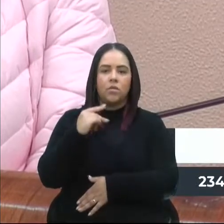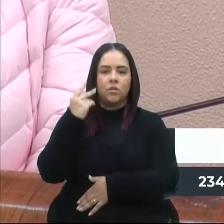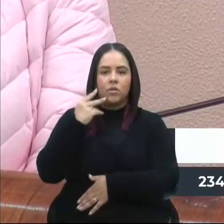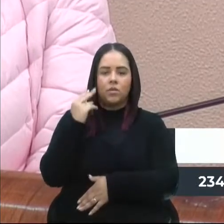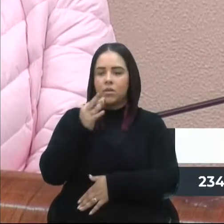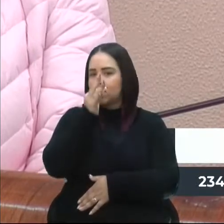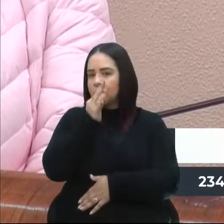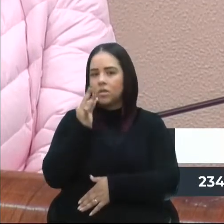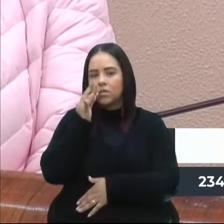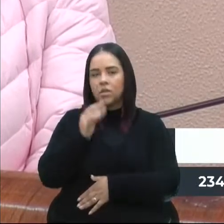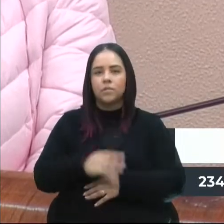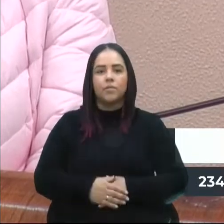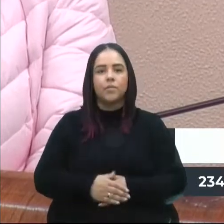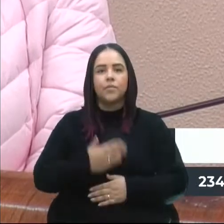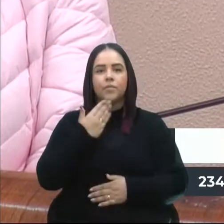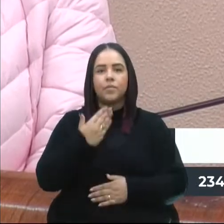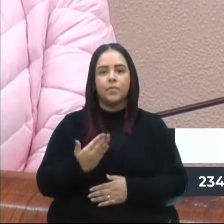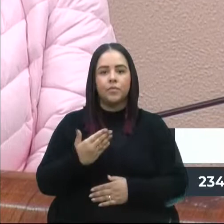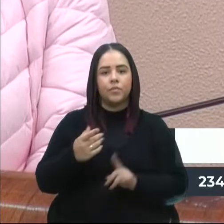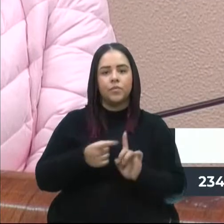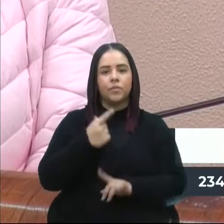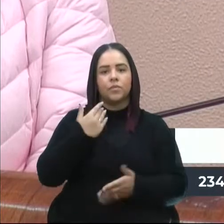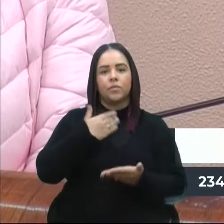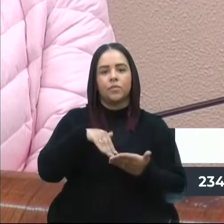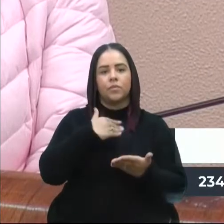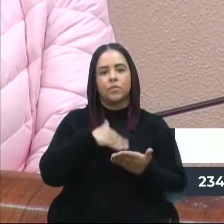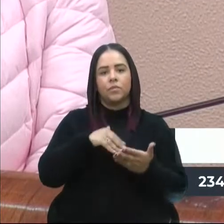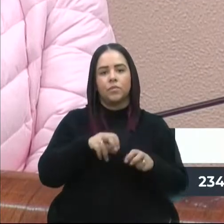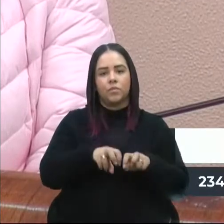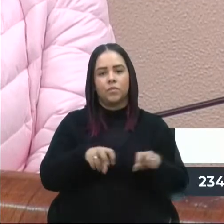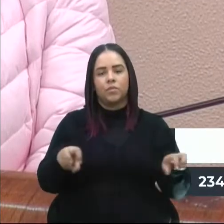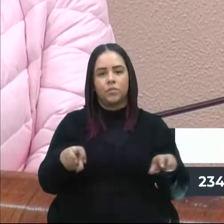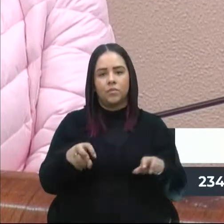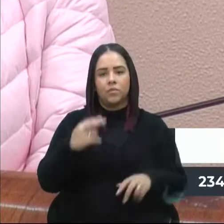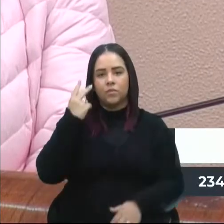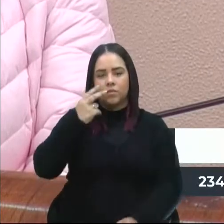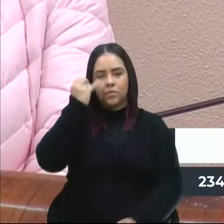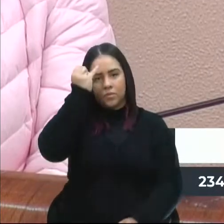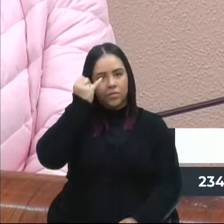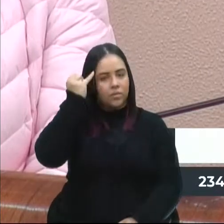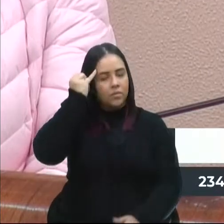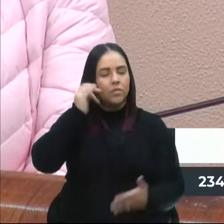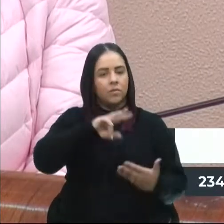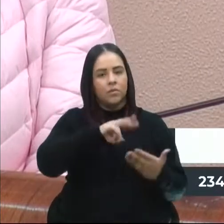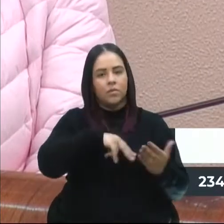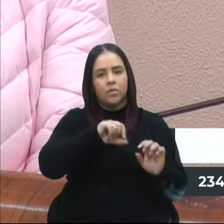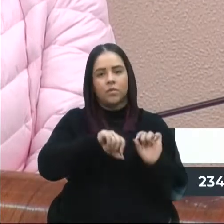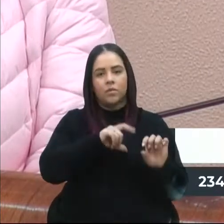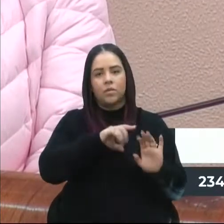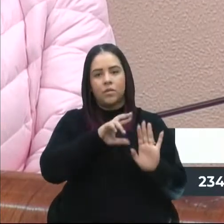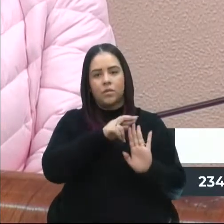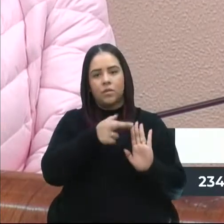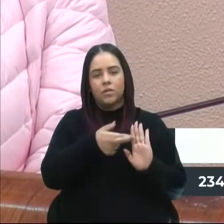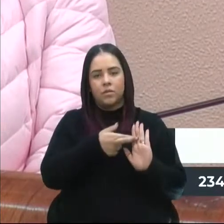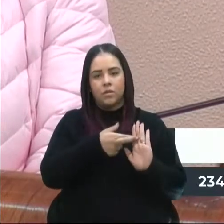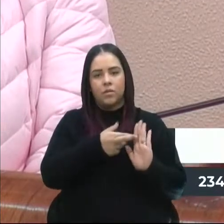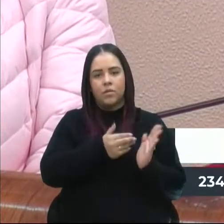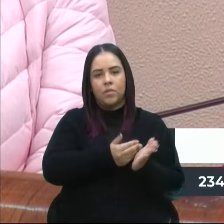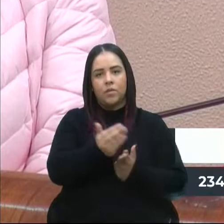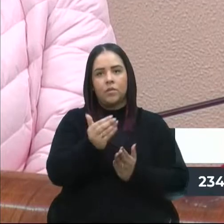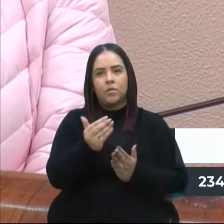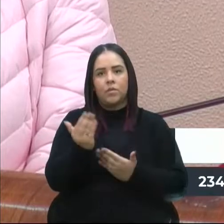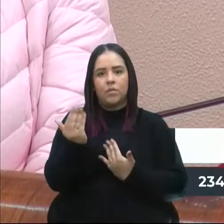friso solicita o primeiro secretário da mesa Vereador José da Ambrósio que leia o teor do requerimento que deu origem a esta